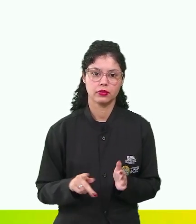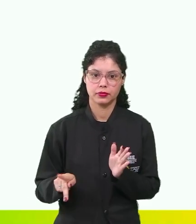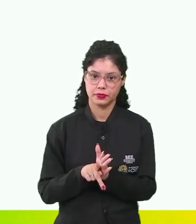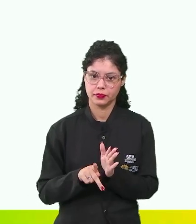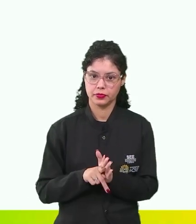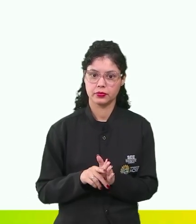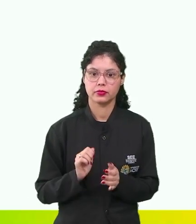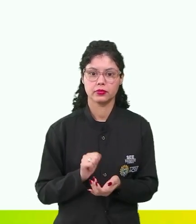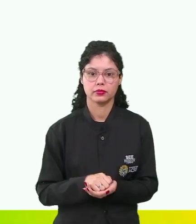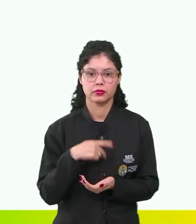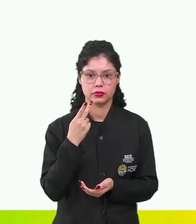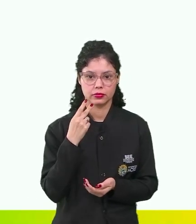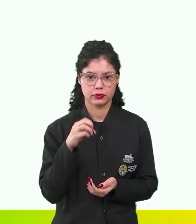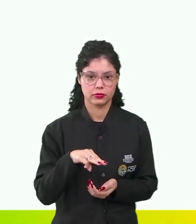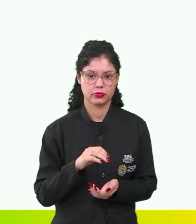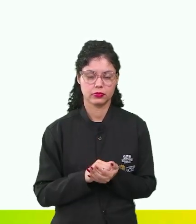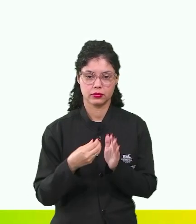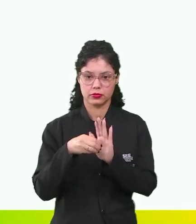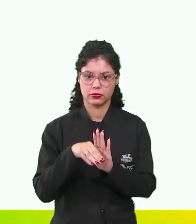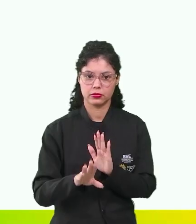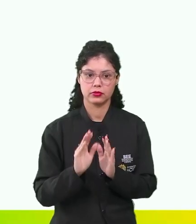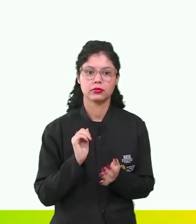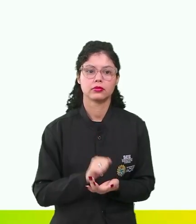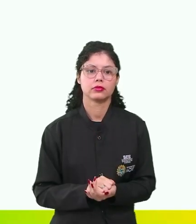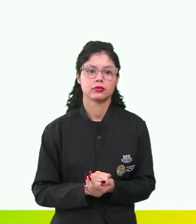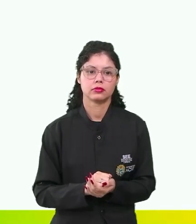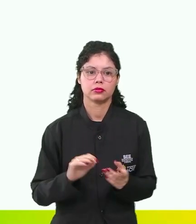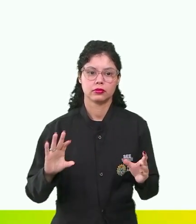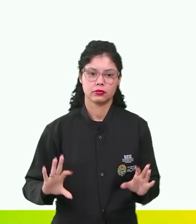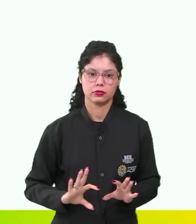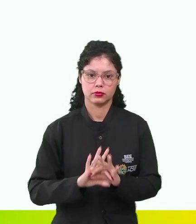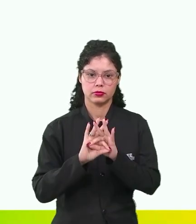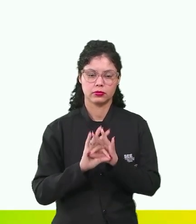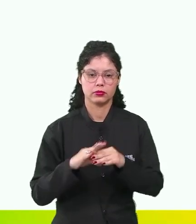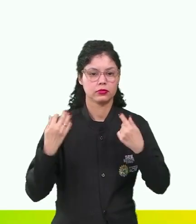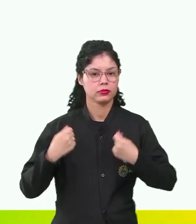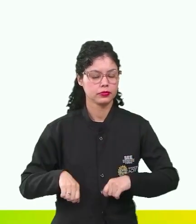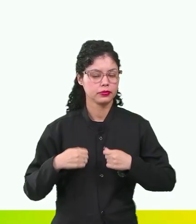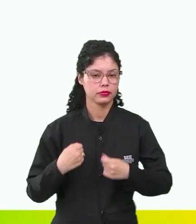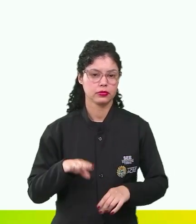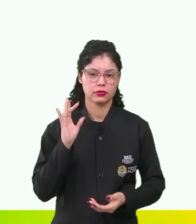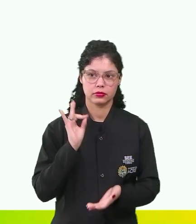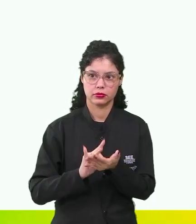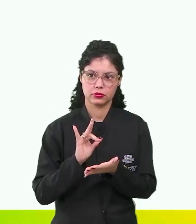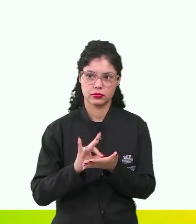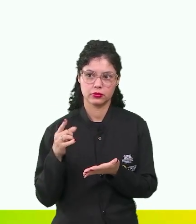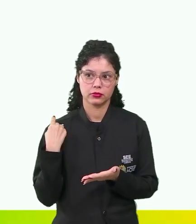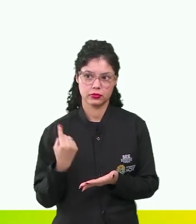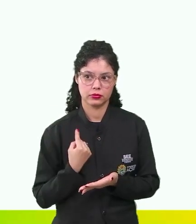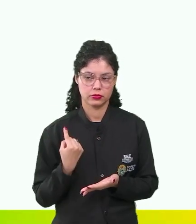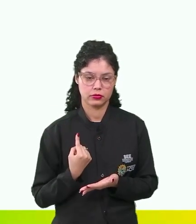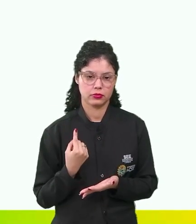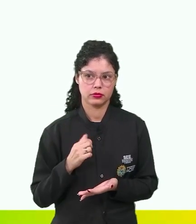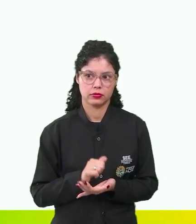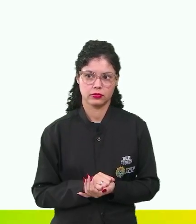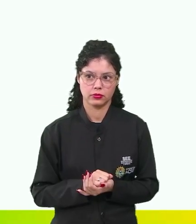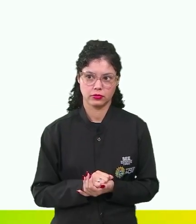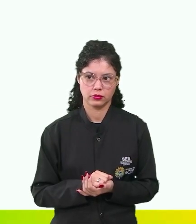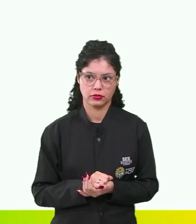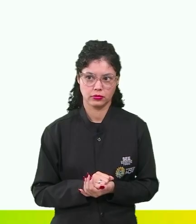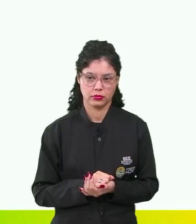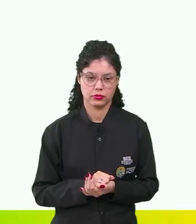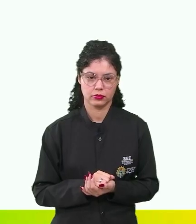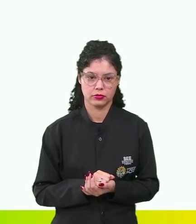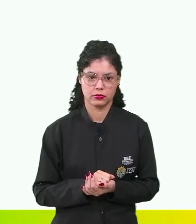e serviços ditados pela moda e pela mídia, sem uma conexão com as necessidades reais do